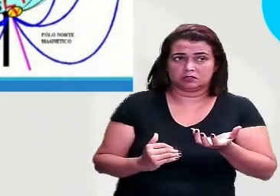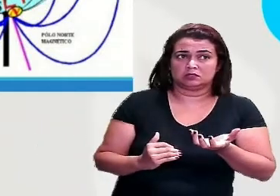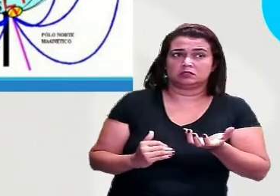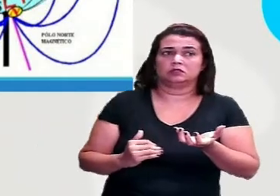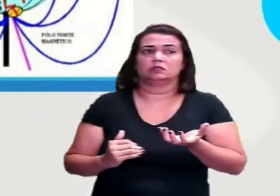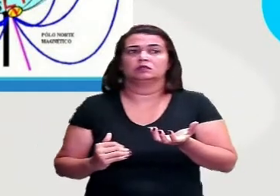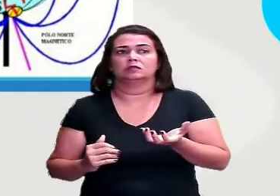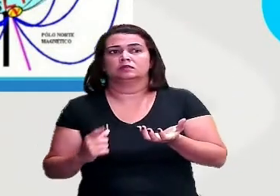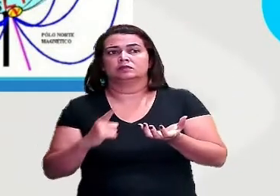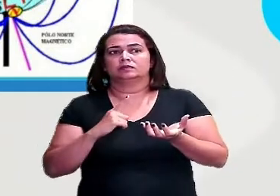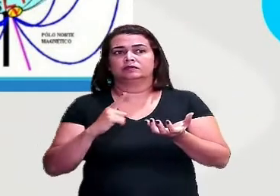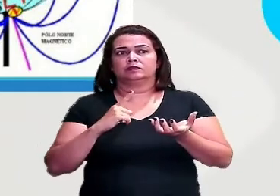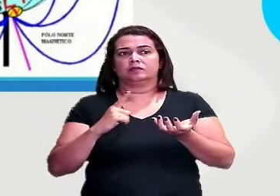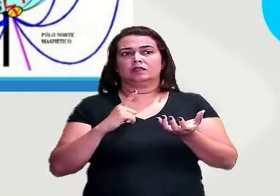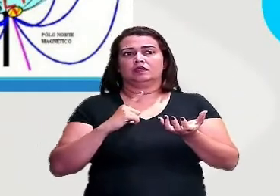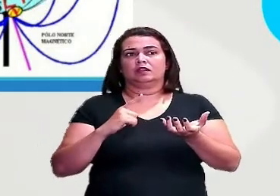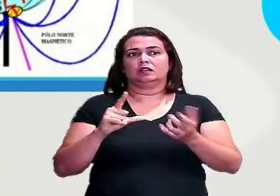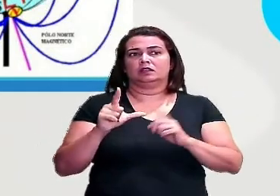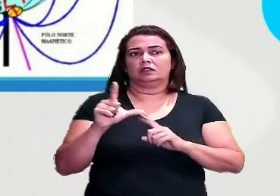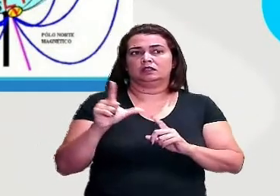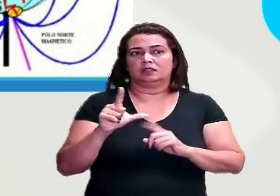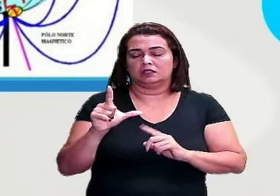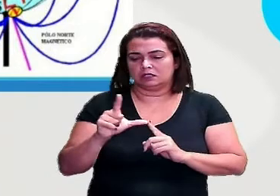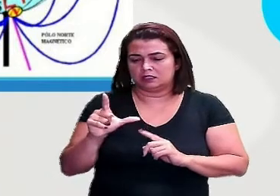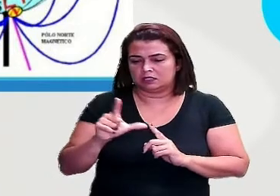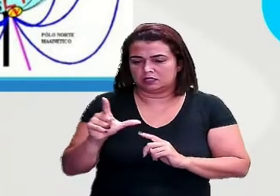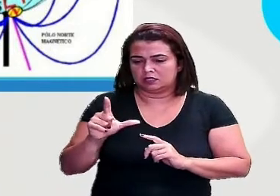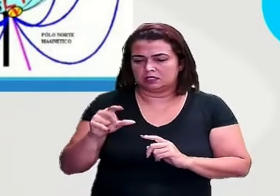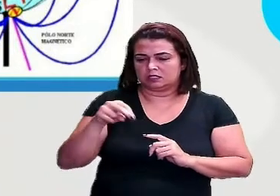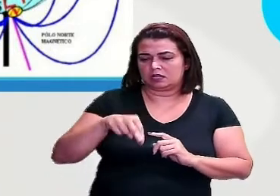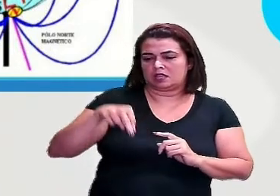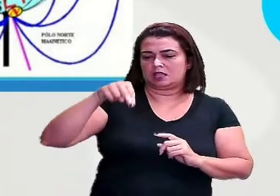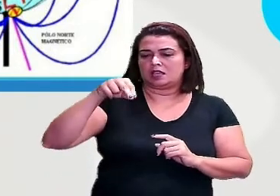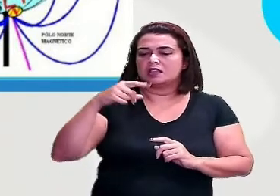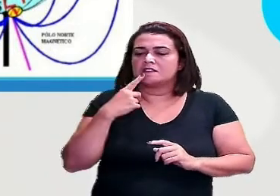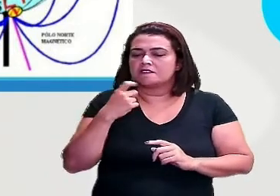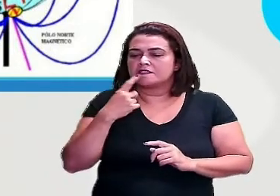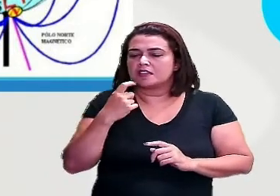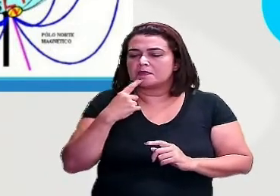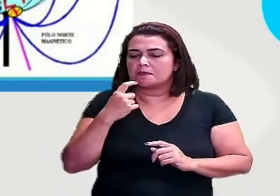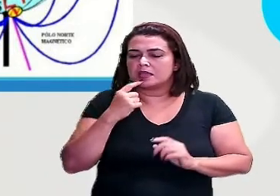magnético, ele está na parte de baixo, na letra N avermelhada, né, ele